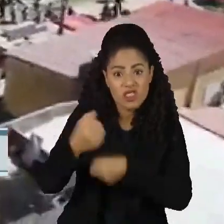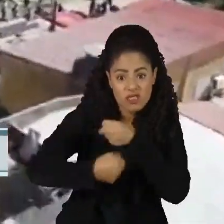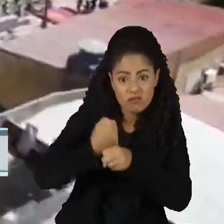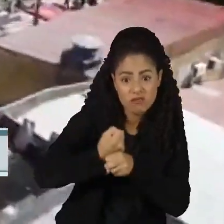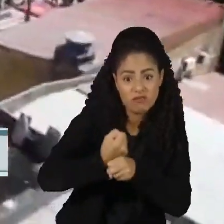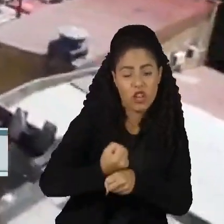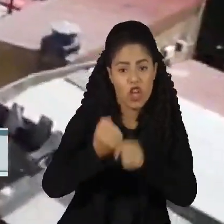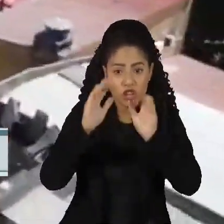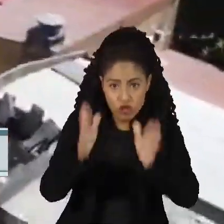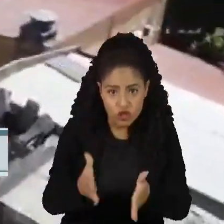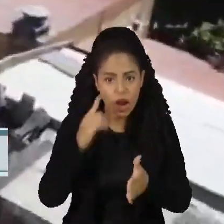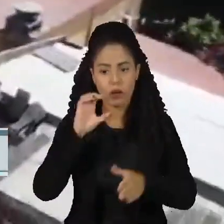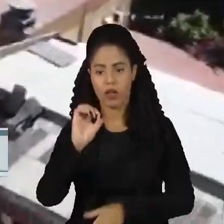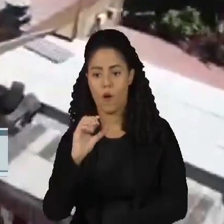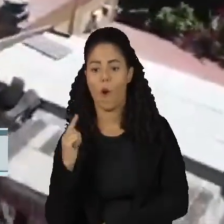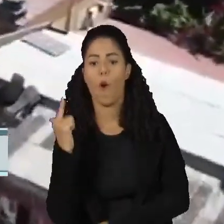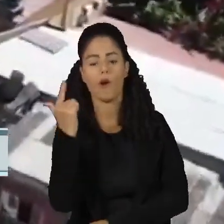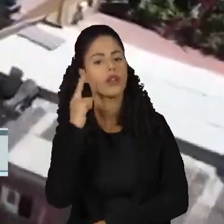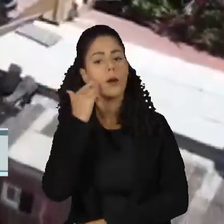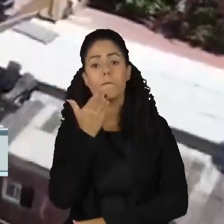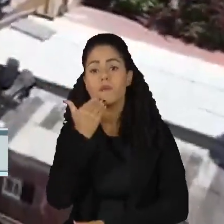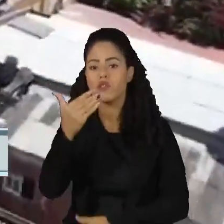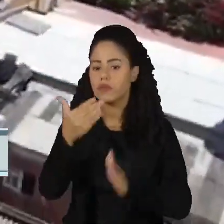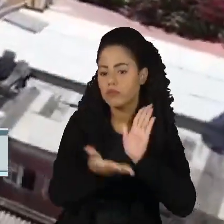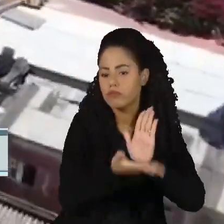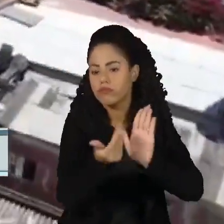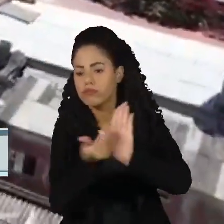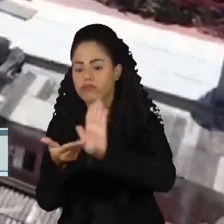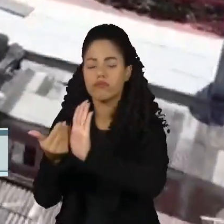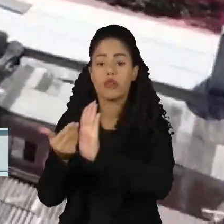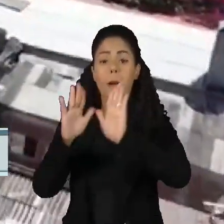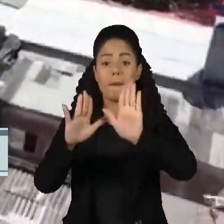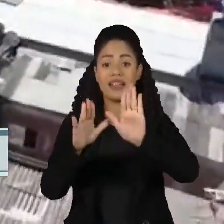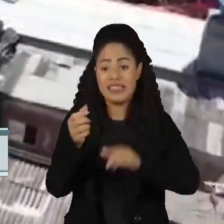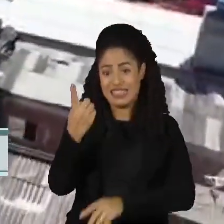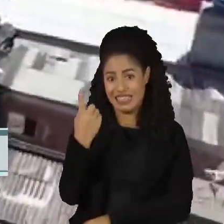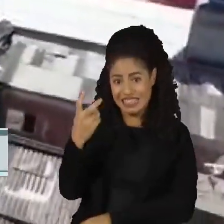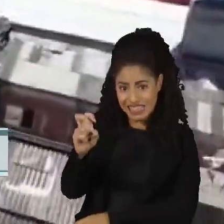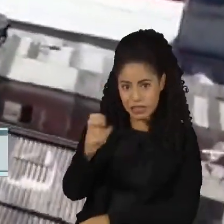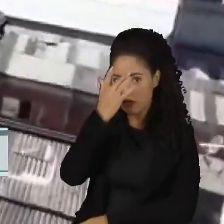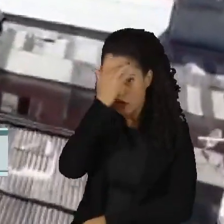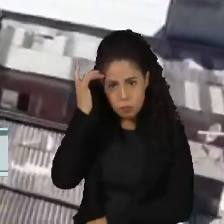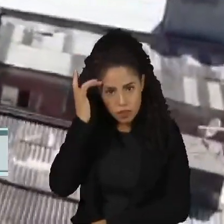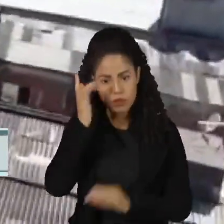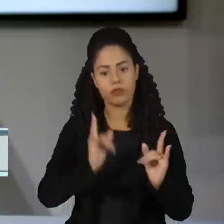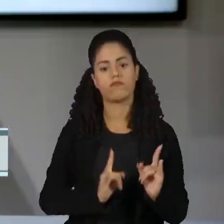que já tinha determinado a desocupação do prédio, mas havia mais de 15 pessoas no local.